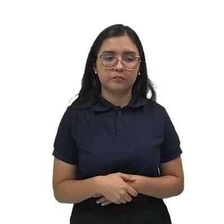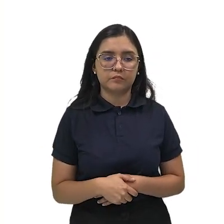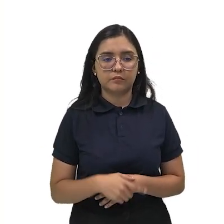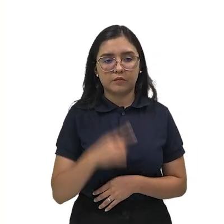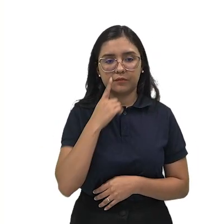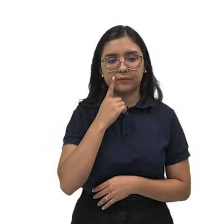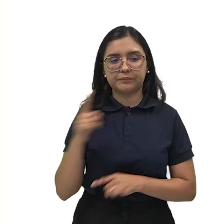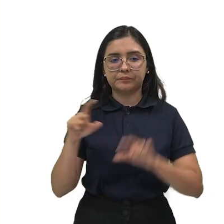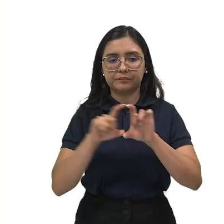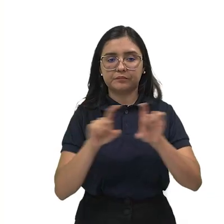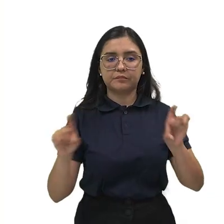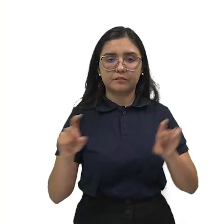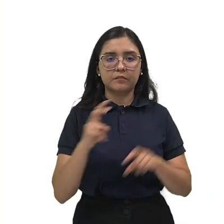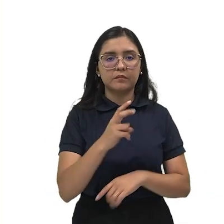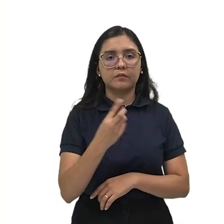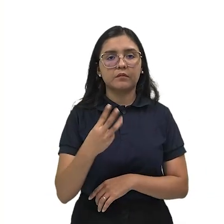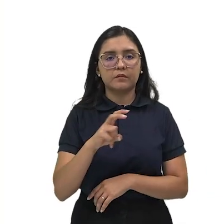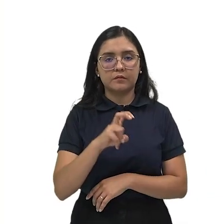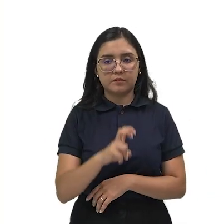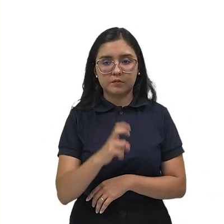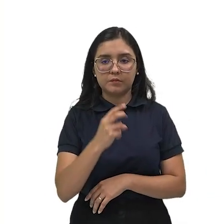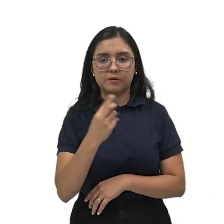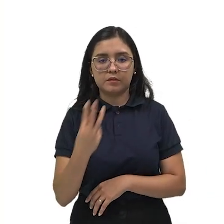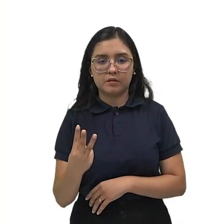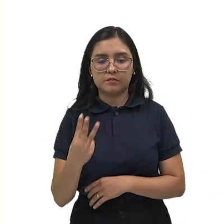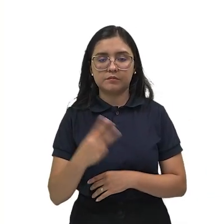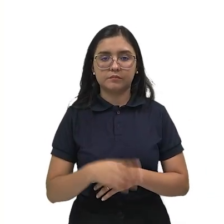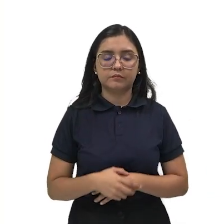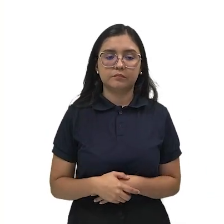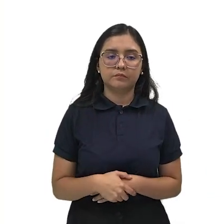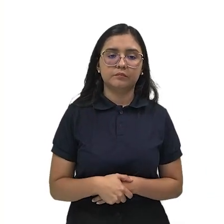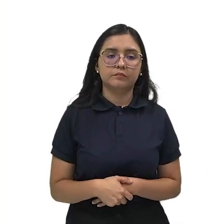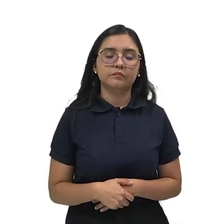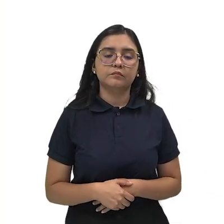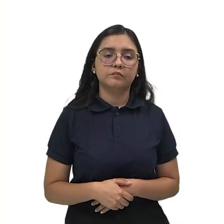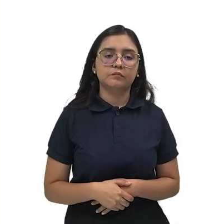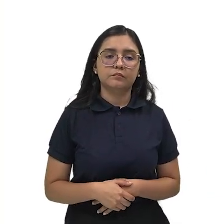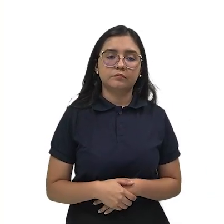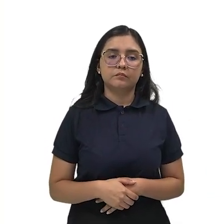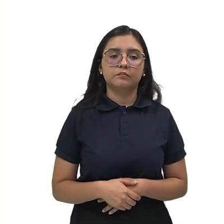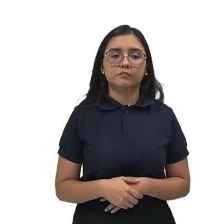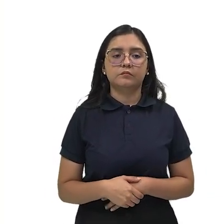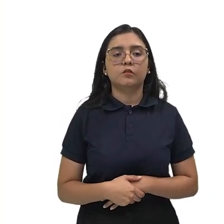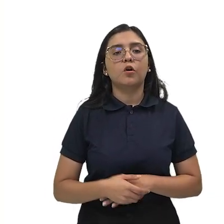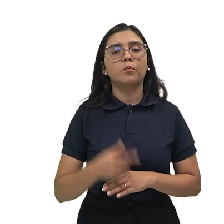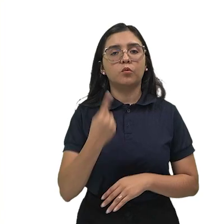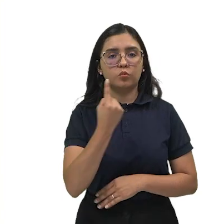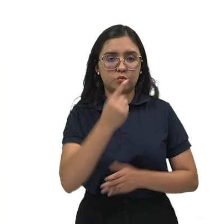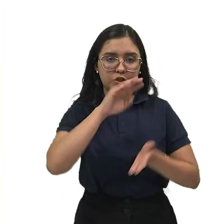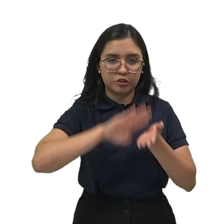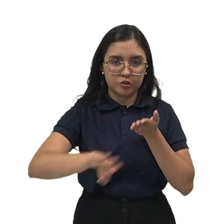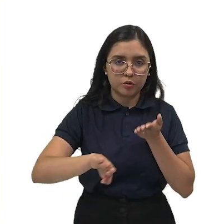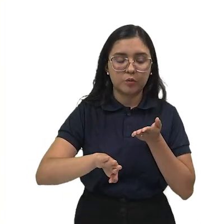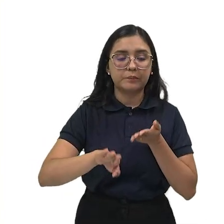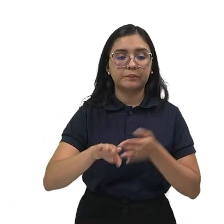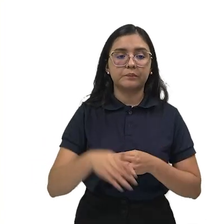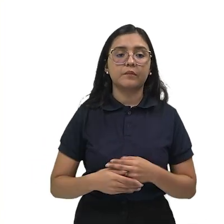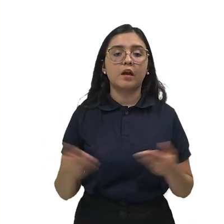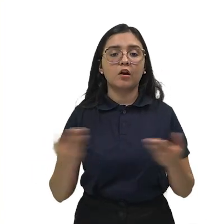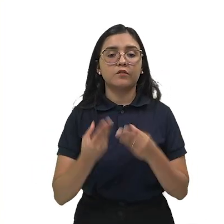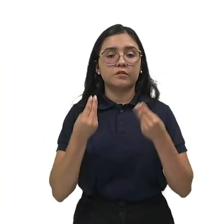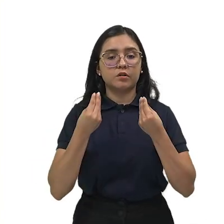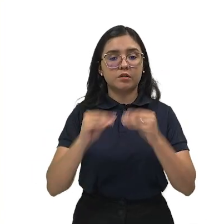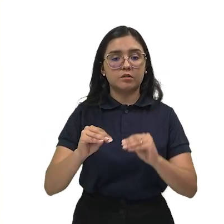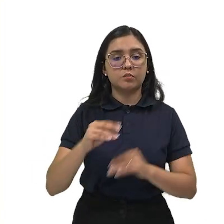tá aqui, ó. Tudo isso aqui. Como nós já tiramos a parte inteira, então você